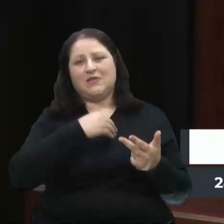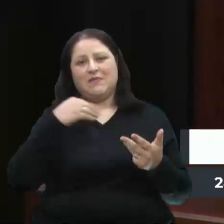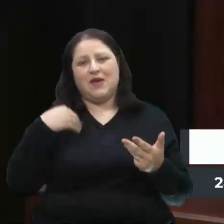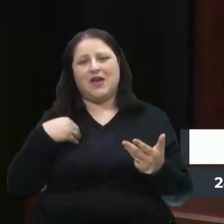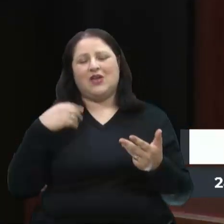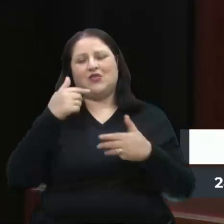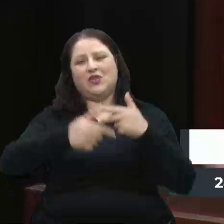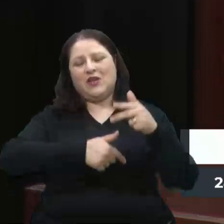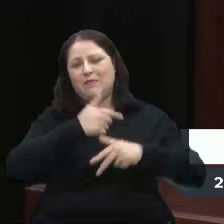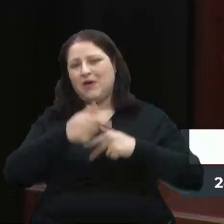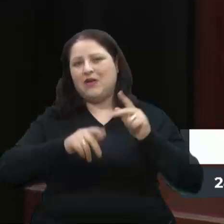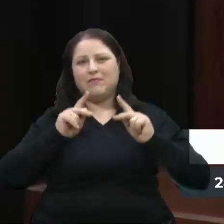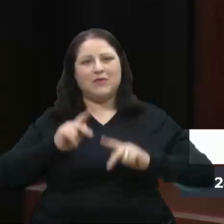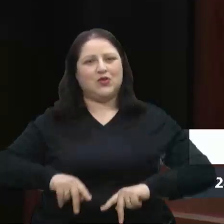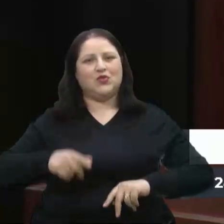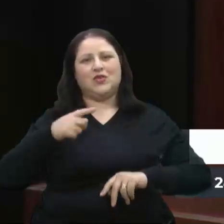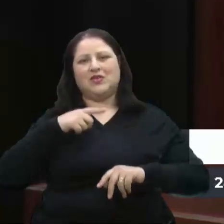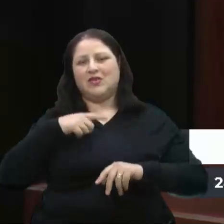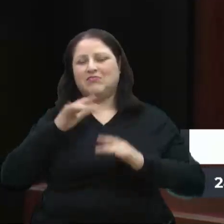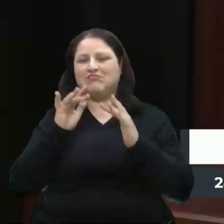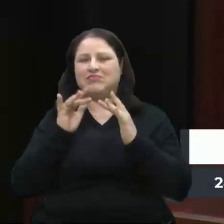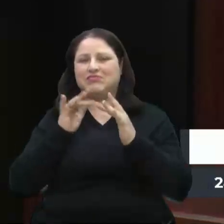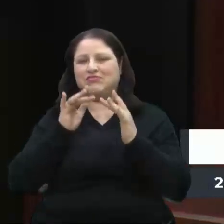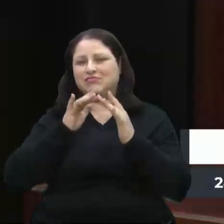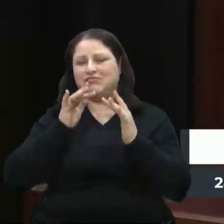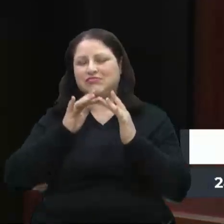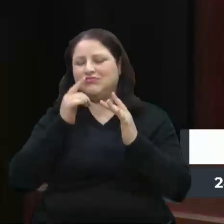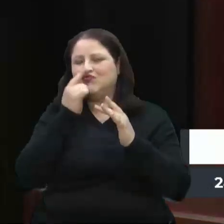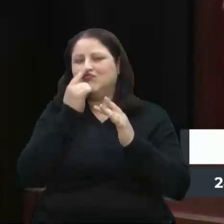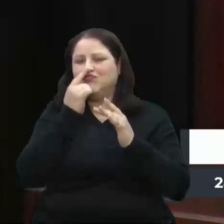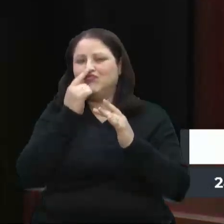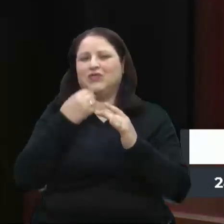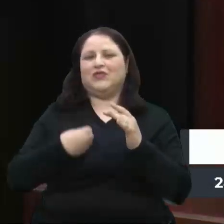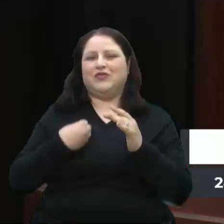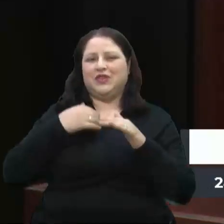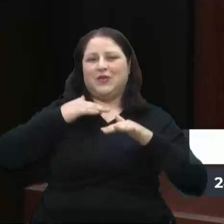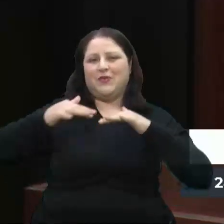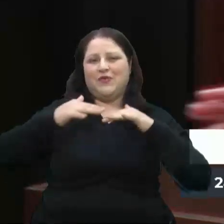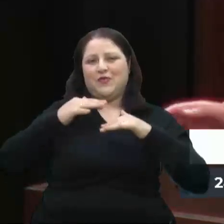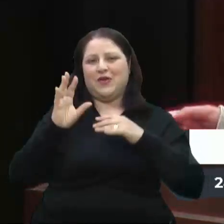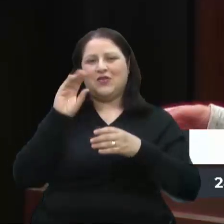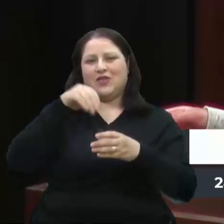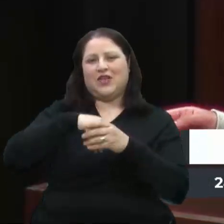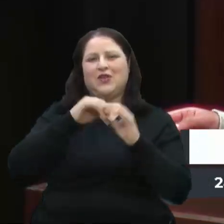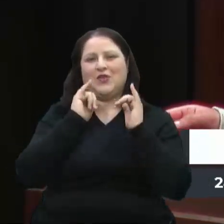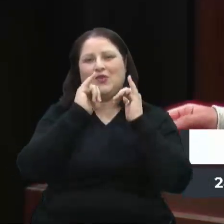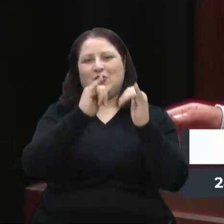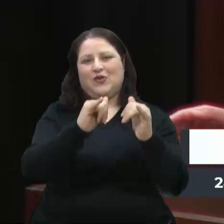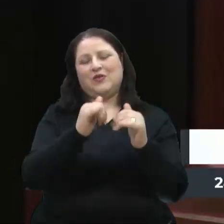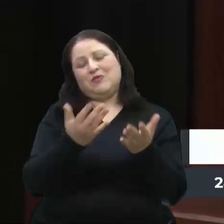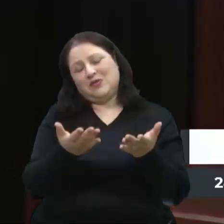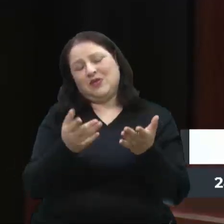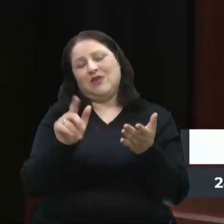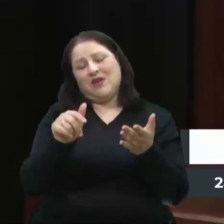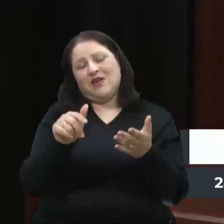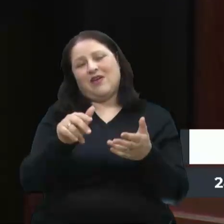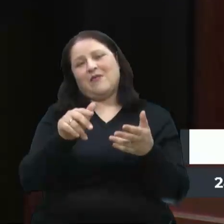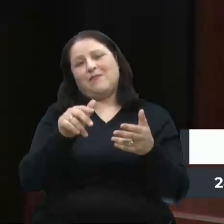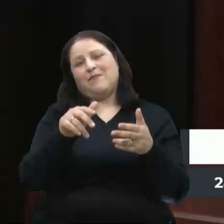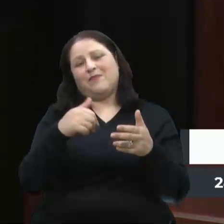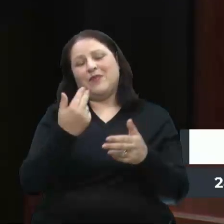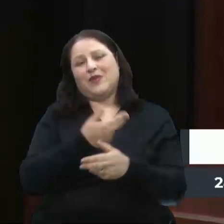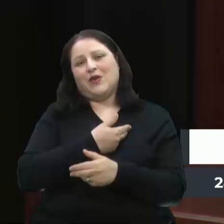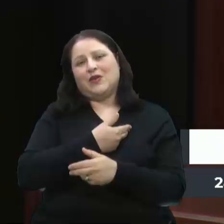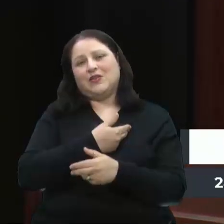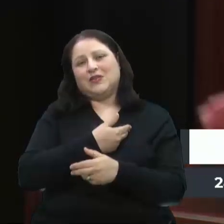vivem diretamente ligadas ao transporte público, as suas vidas se movimentam através disso. Então, é algo que parando para,